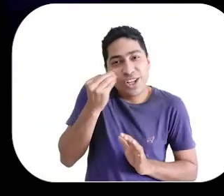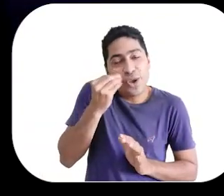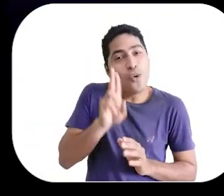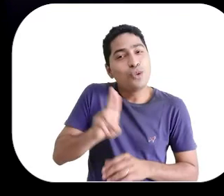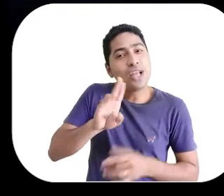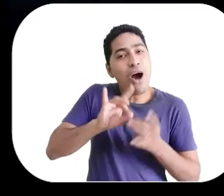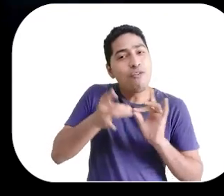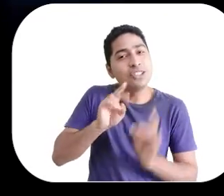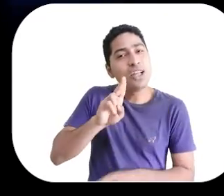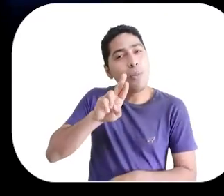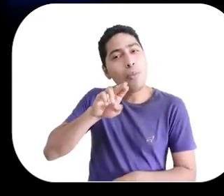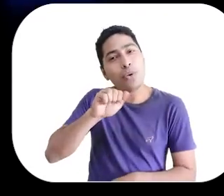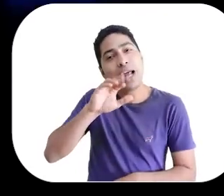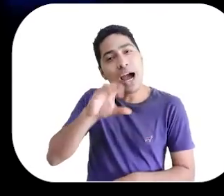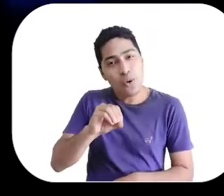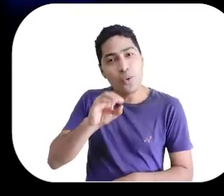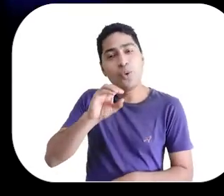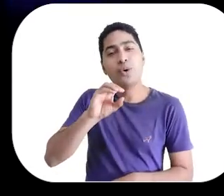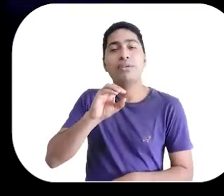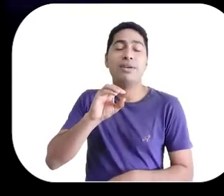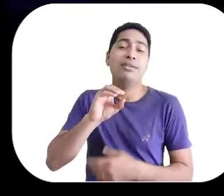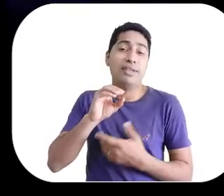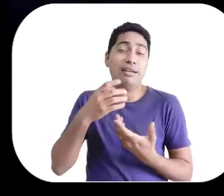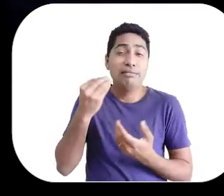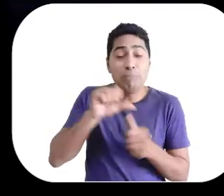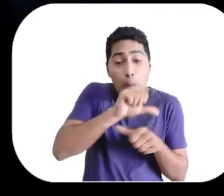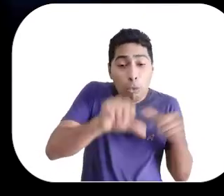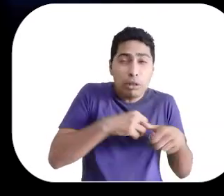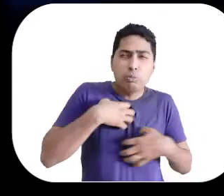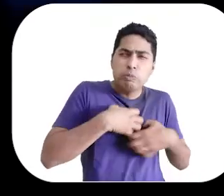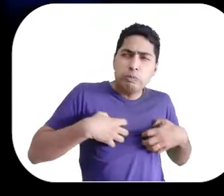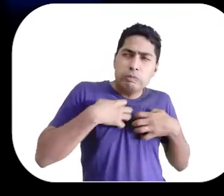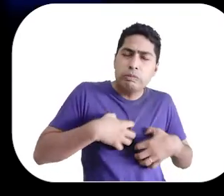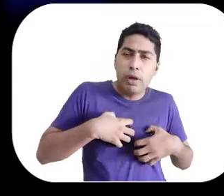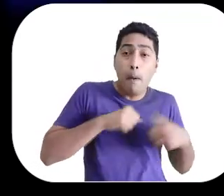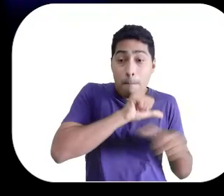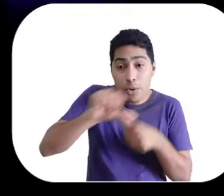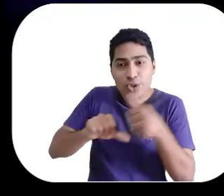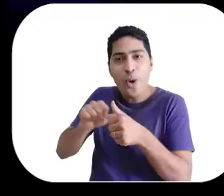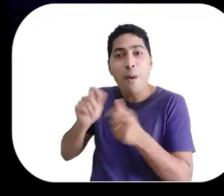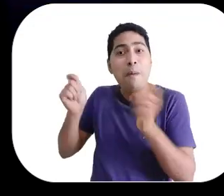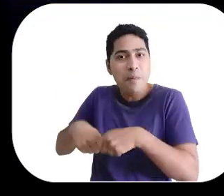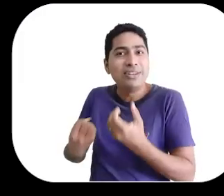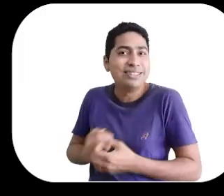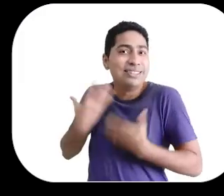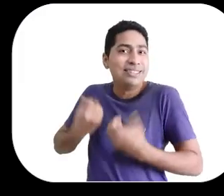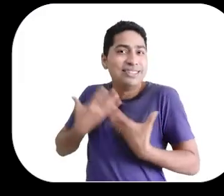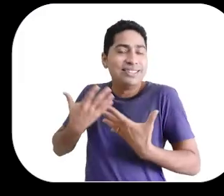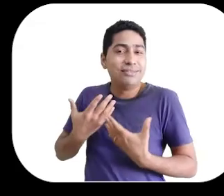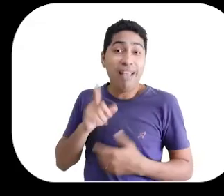buraco de minhoca, transformando um momento de muita angústia, de muita incerteza, em possibilidade de criação. Isso é arte.